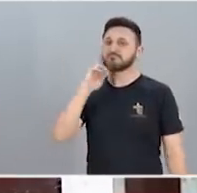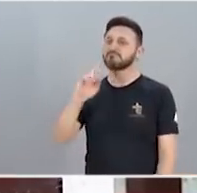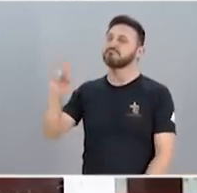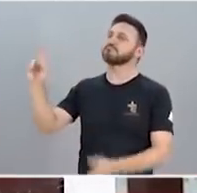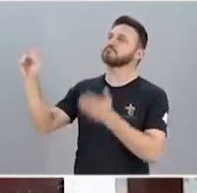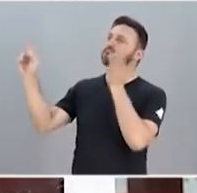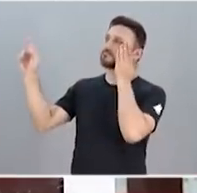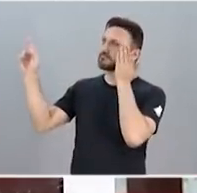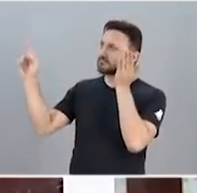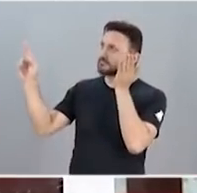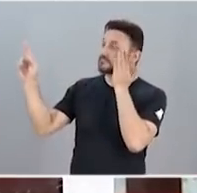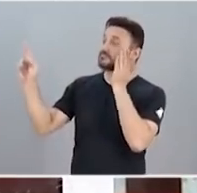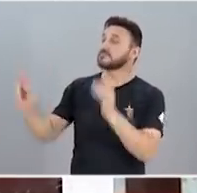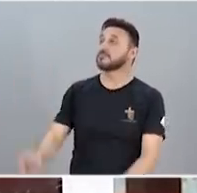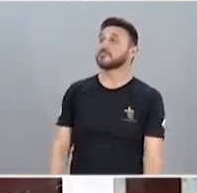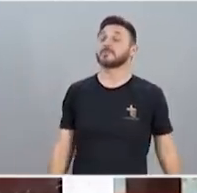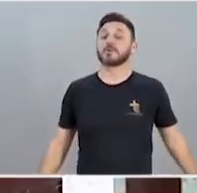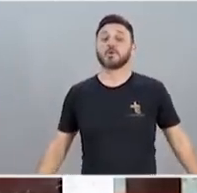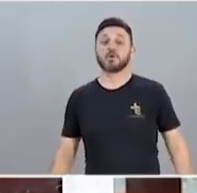Sabe,